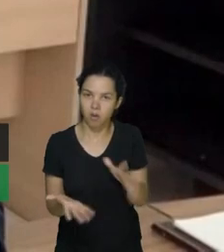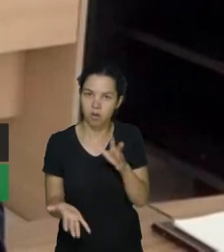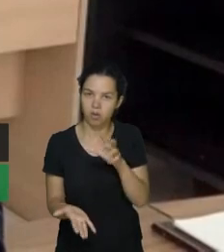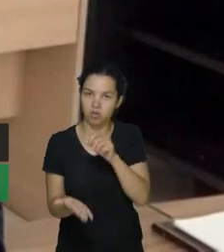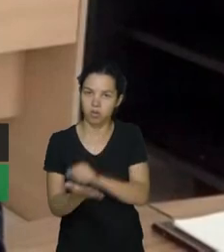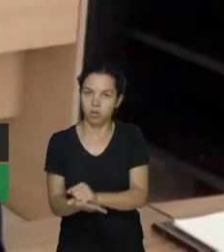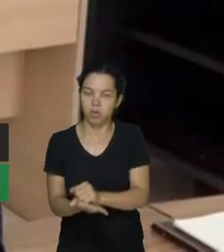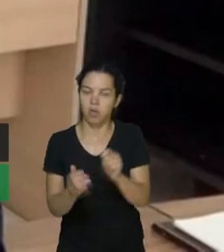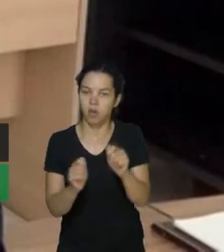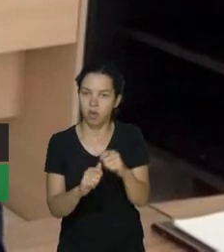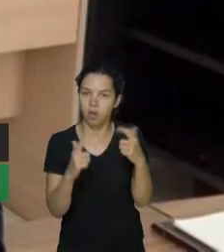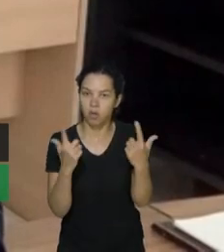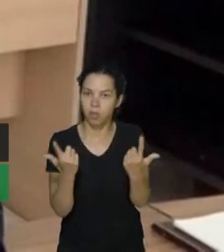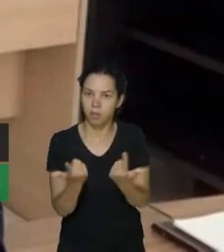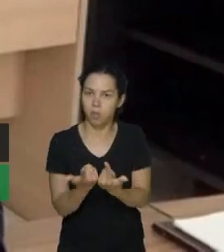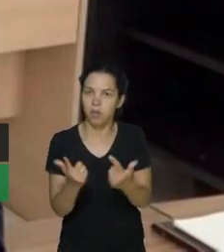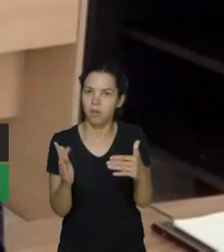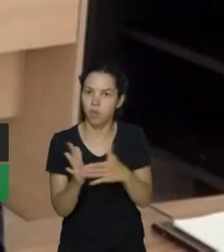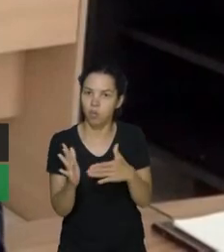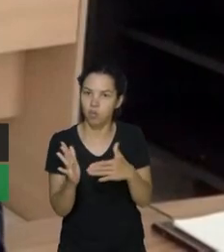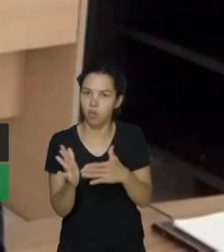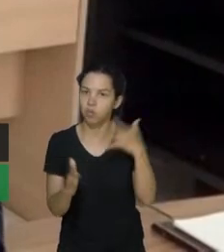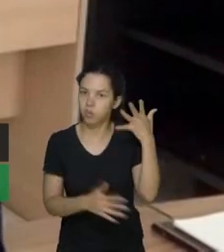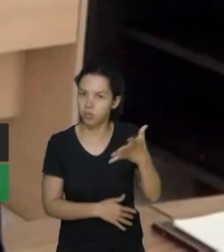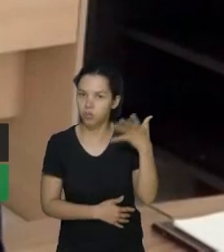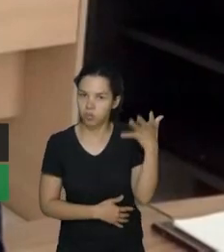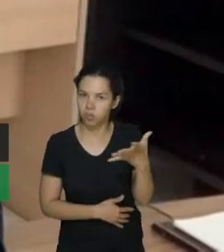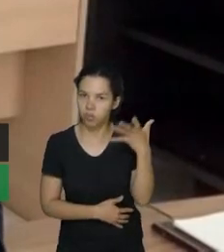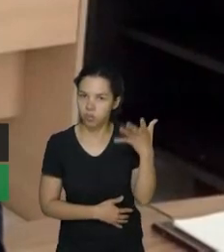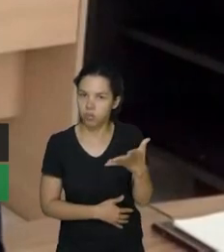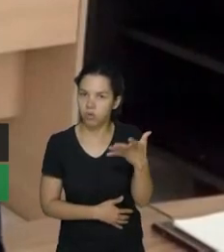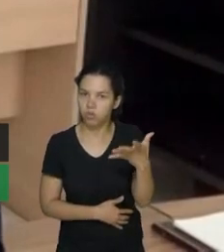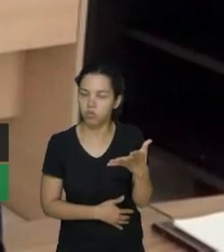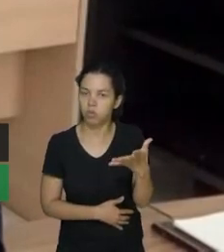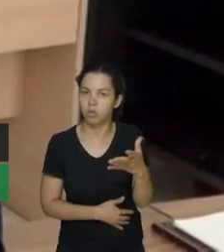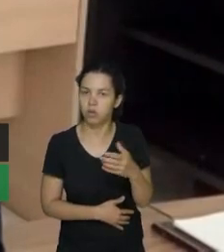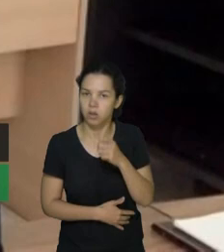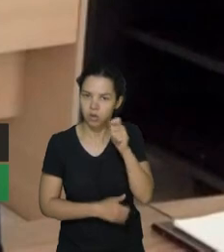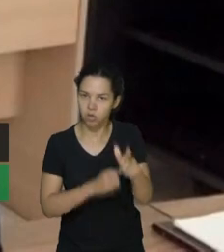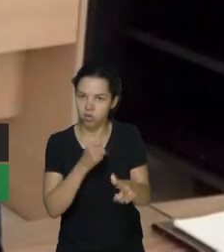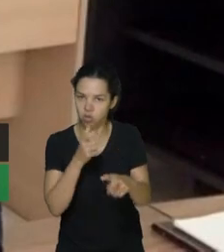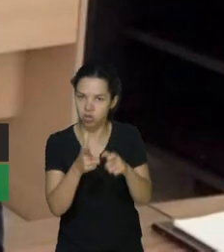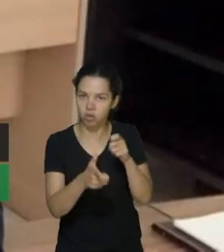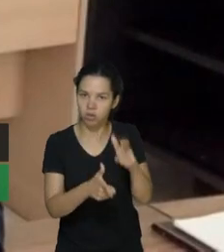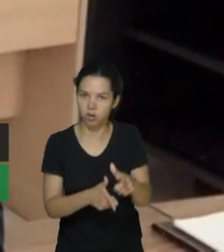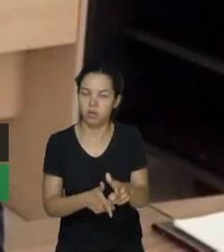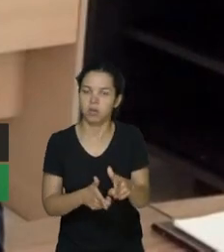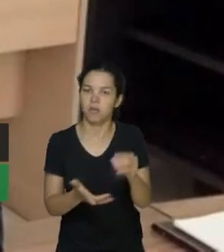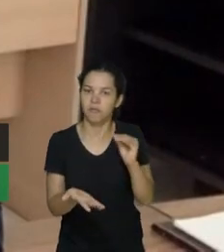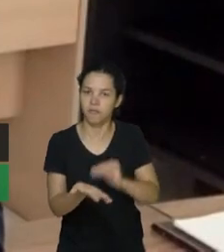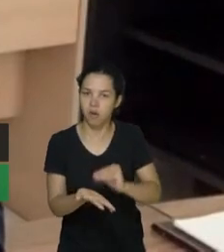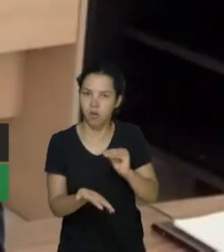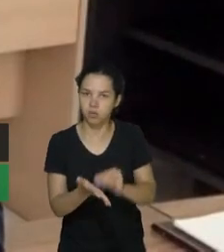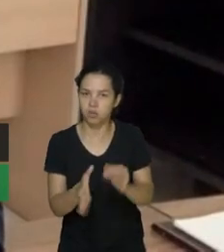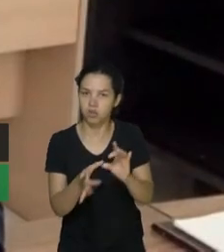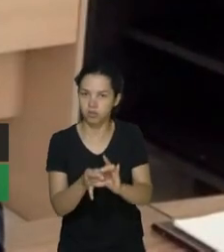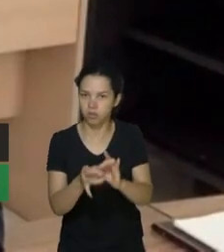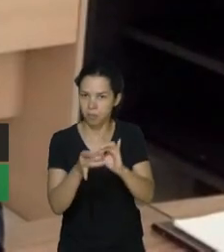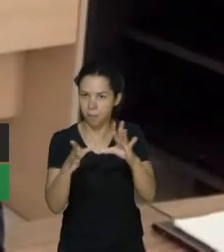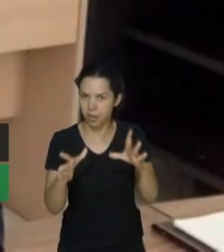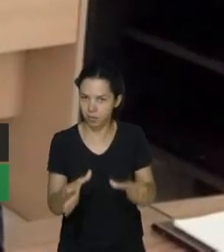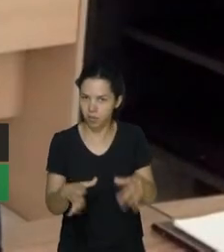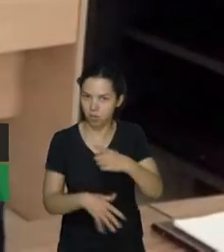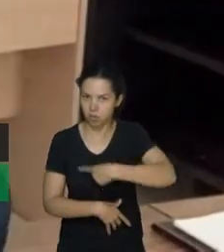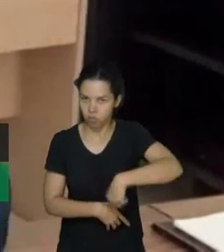nesta casa a minha última fala criticando o caminho da falta de liberdade que a gente